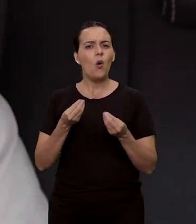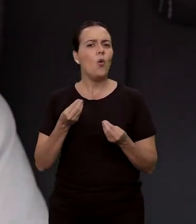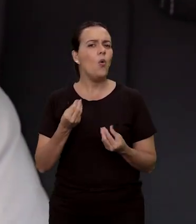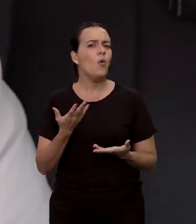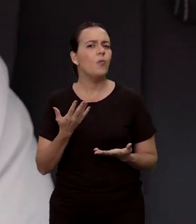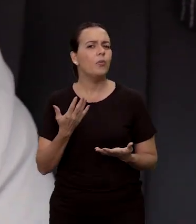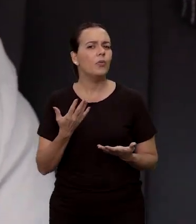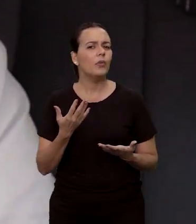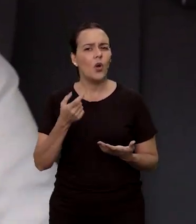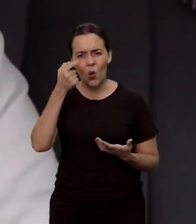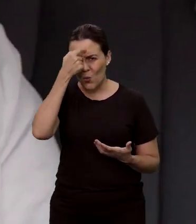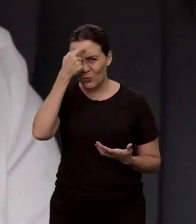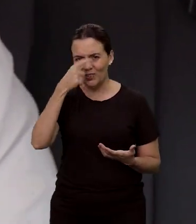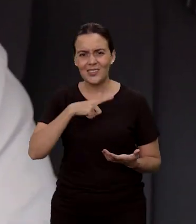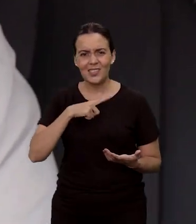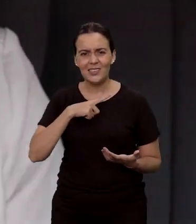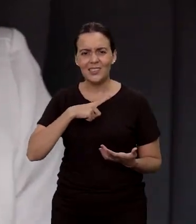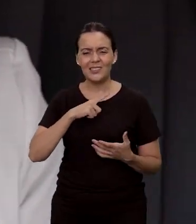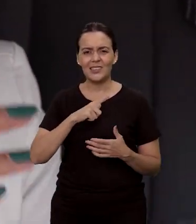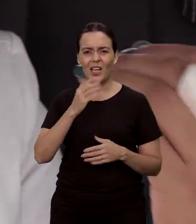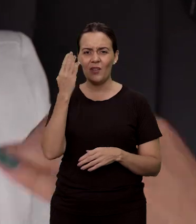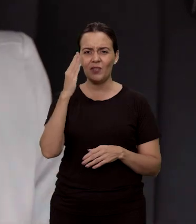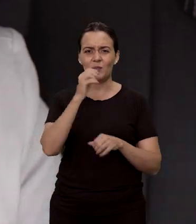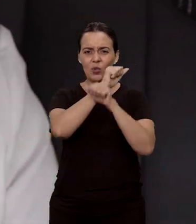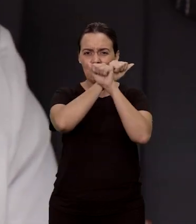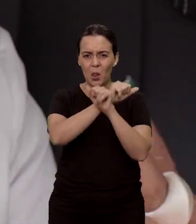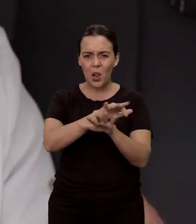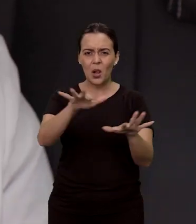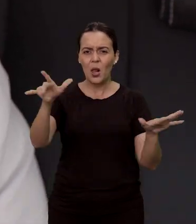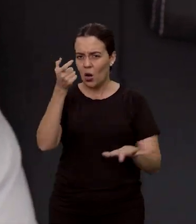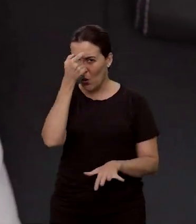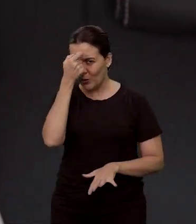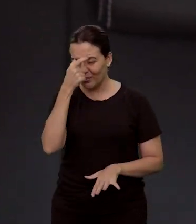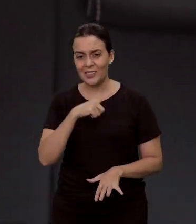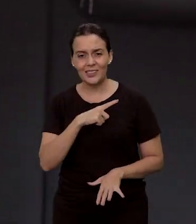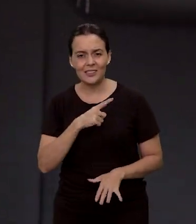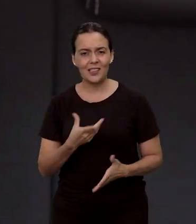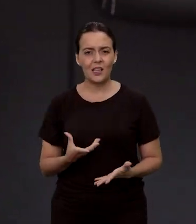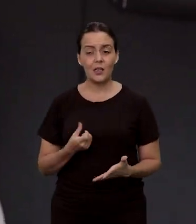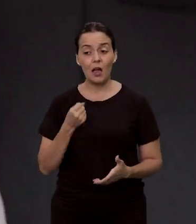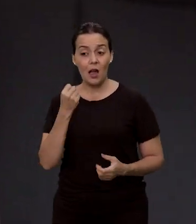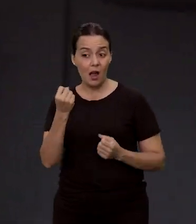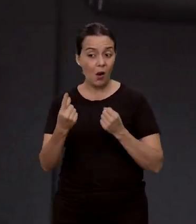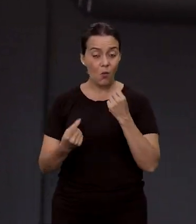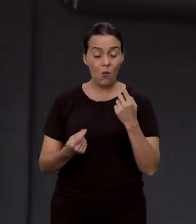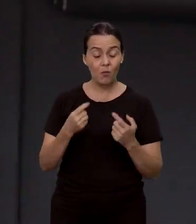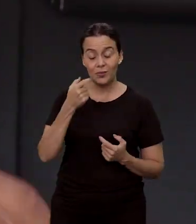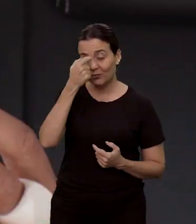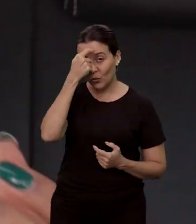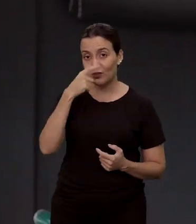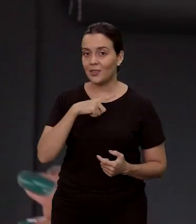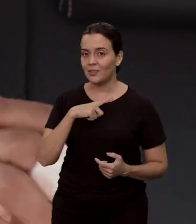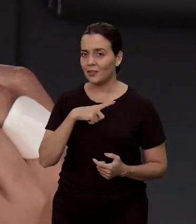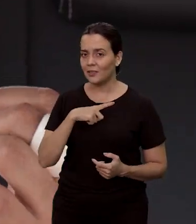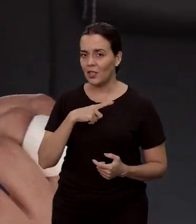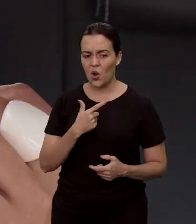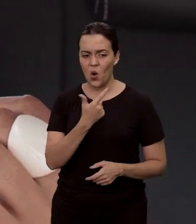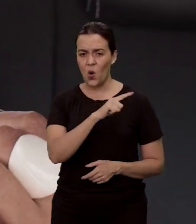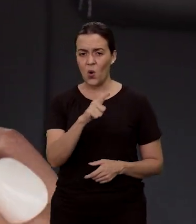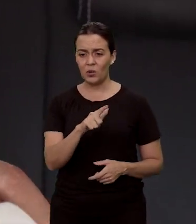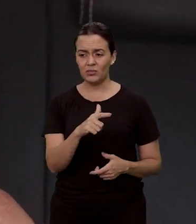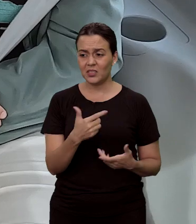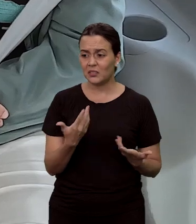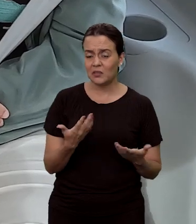fake news? Algumas sim, outras não, outras realmente caíram. Então acho que isso pega também quando a gente vê um conteúdo